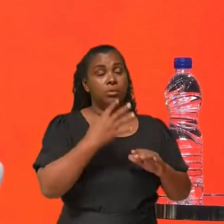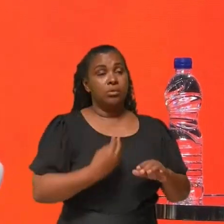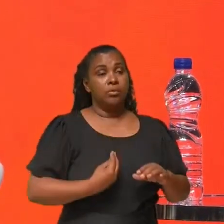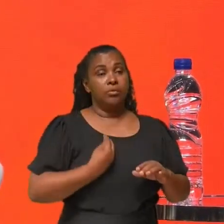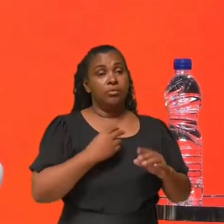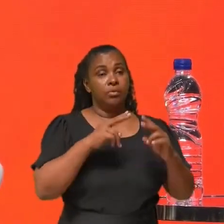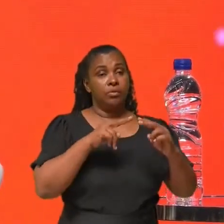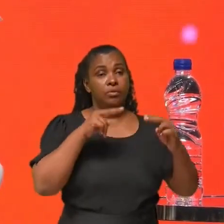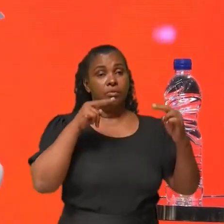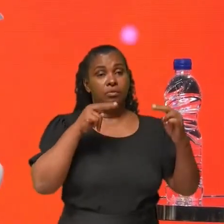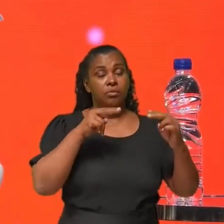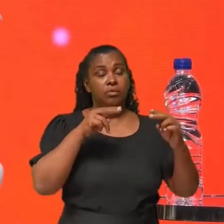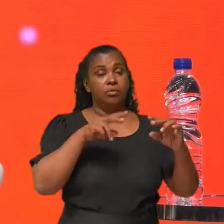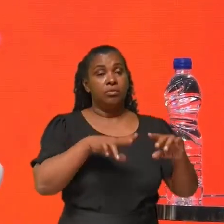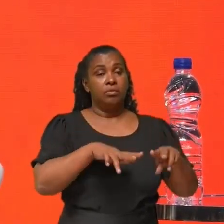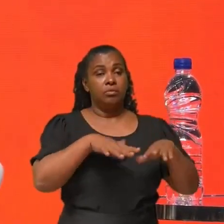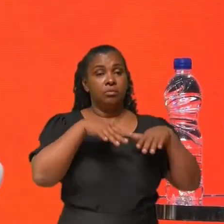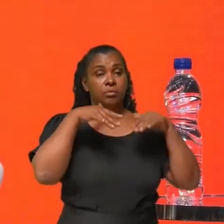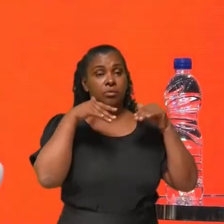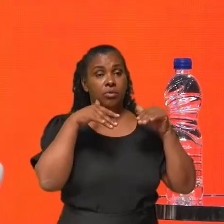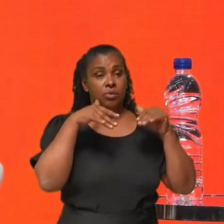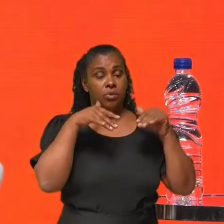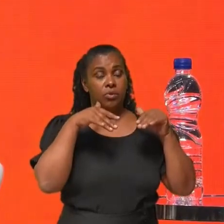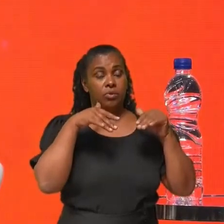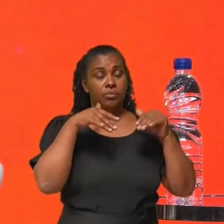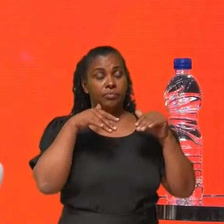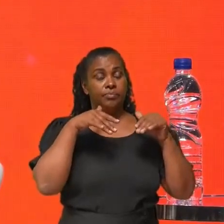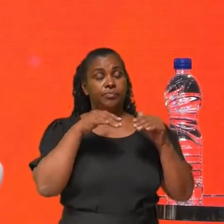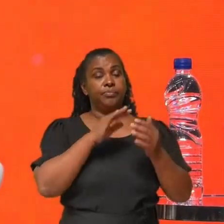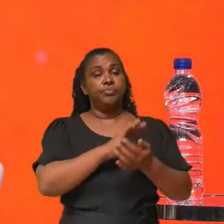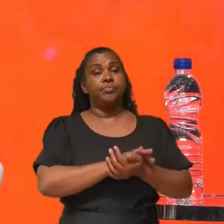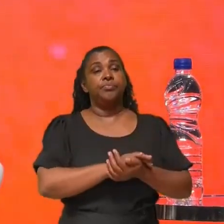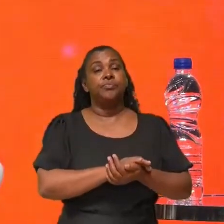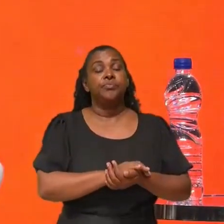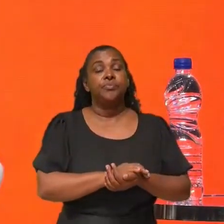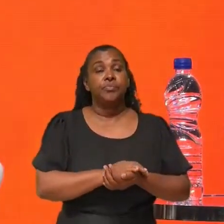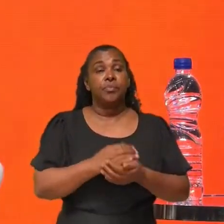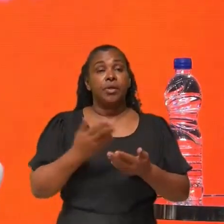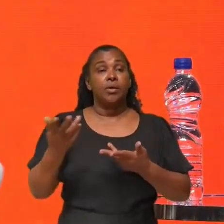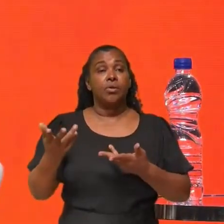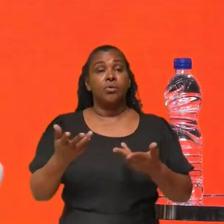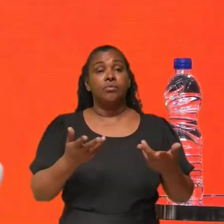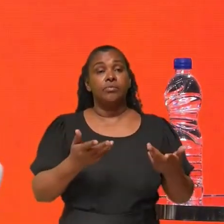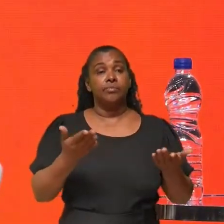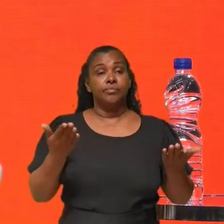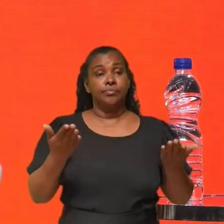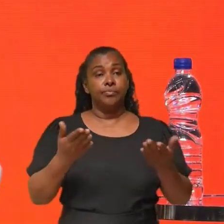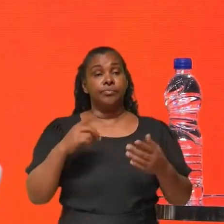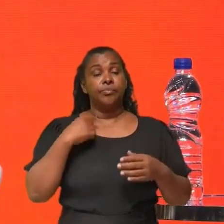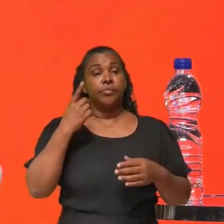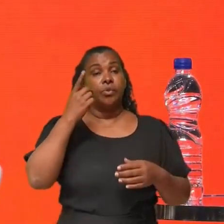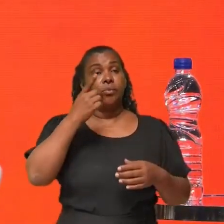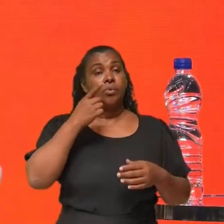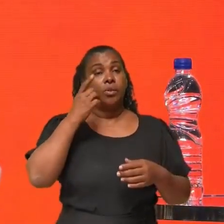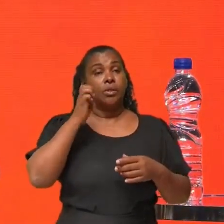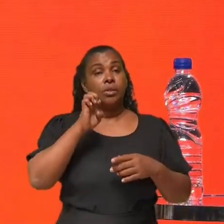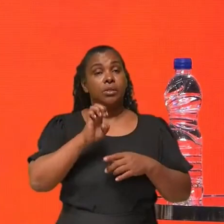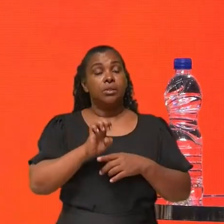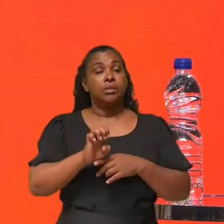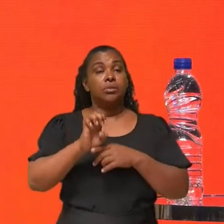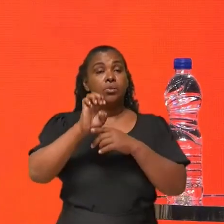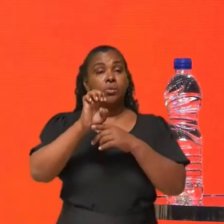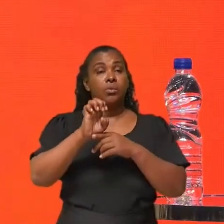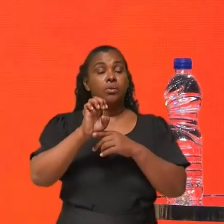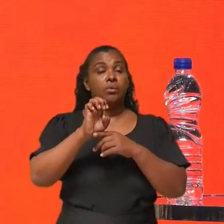Quero passar, então, de imediato aqui para a nossa deputada estadual do PT do Rio Grande do Sul, presidenta do PT de